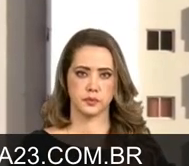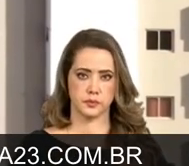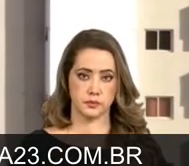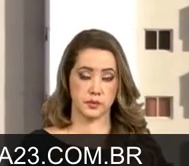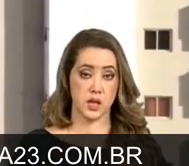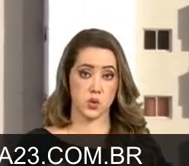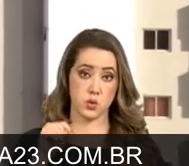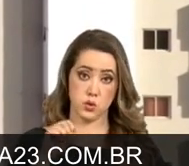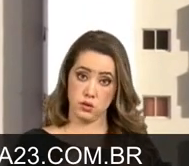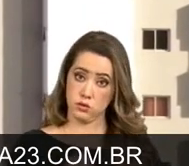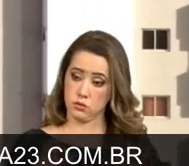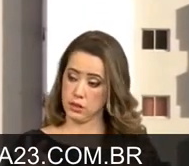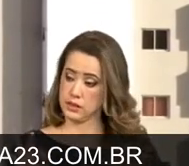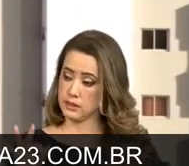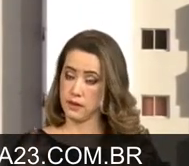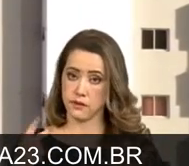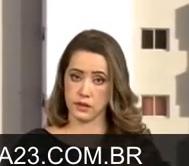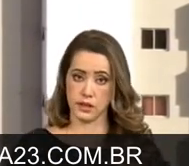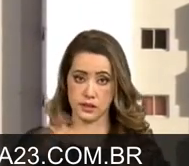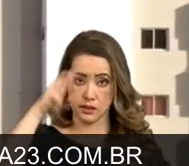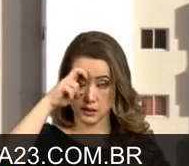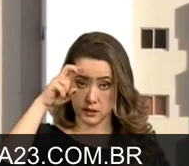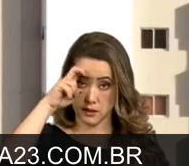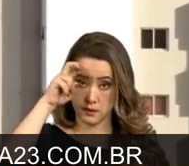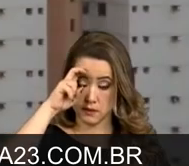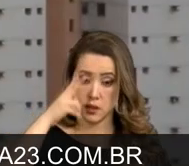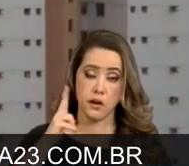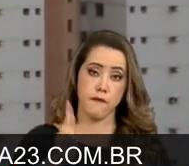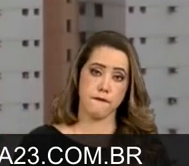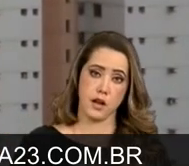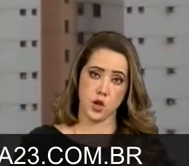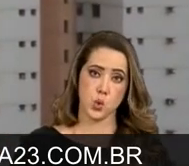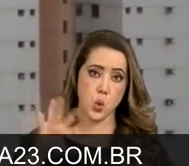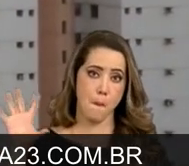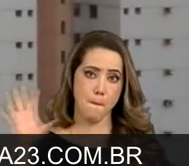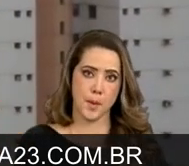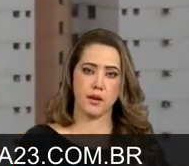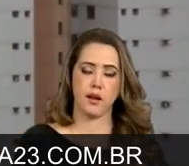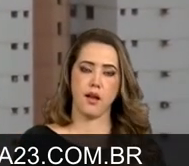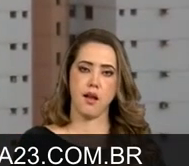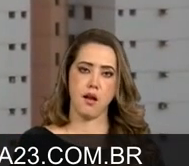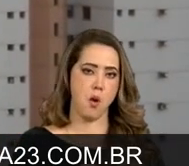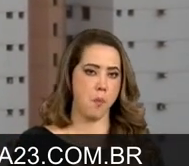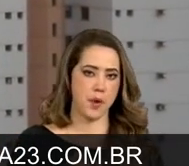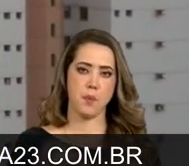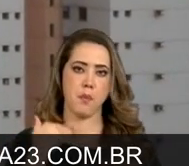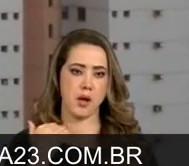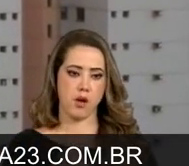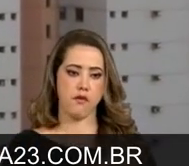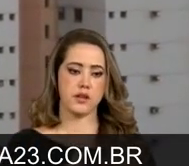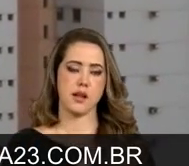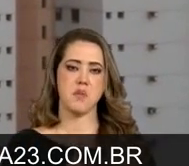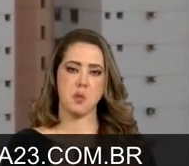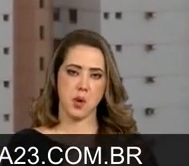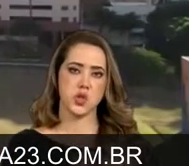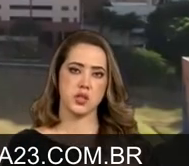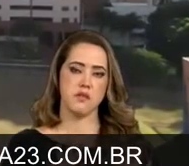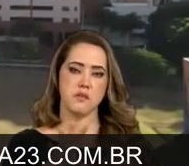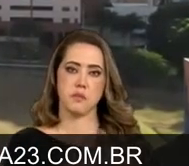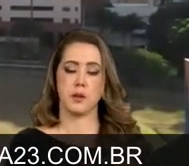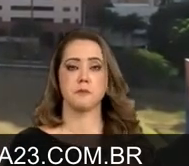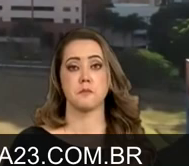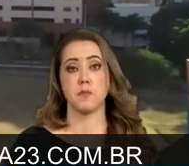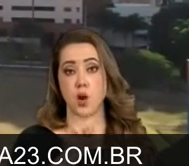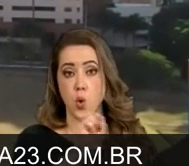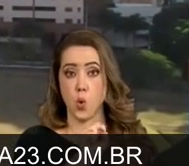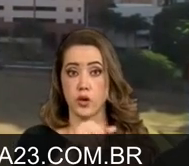do STF desta quinta-feira, que validou a retomada de imóveis de forma extrajudicial pelos bancos, foi por 8-2. Assim,